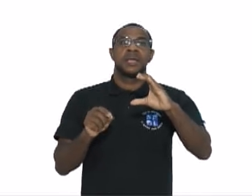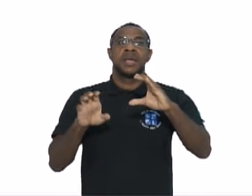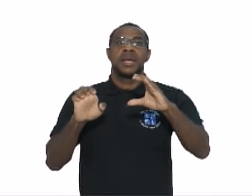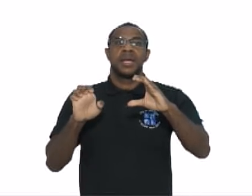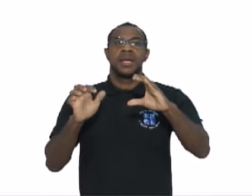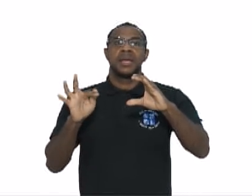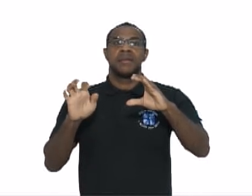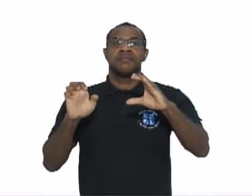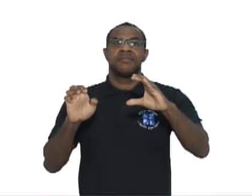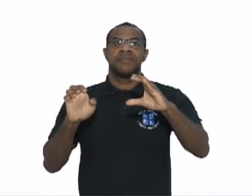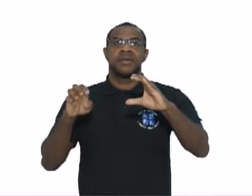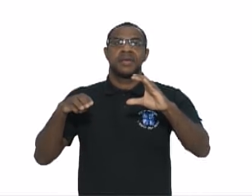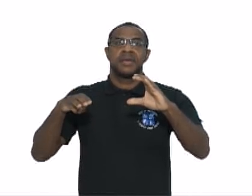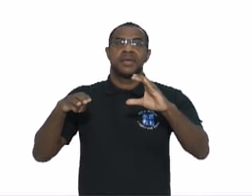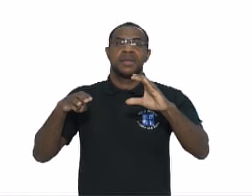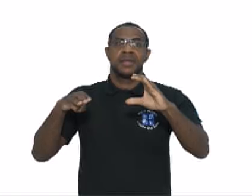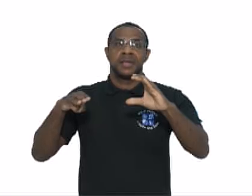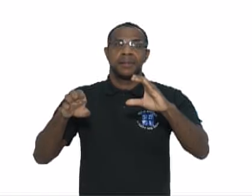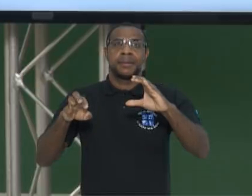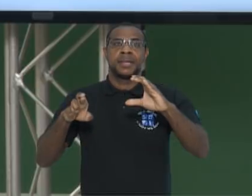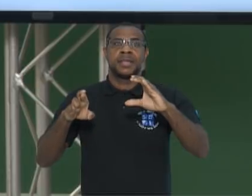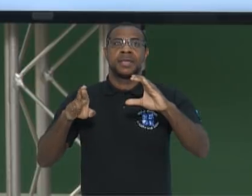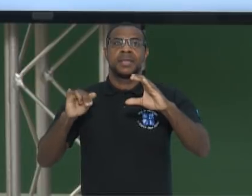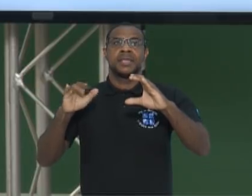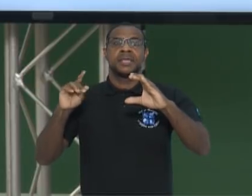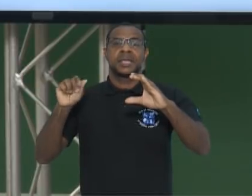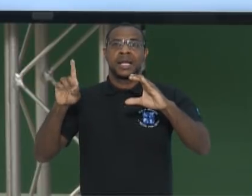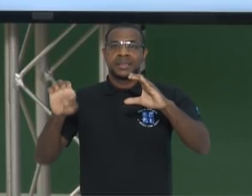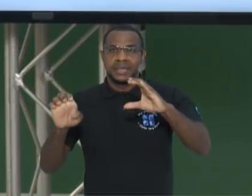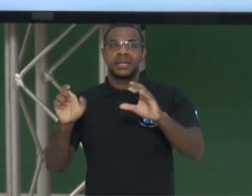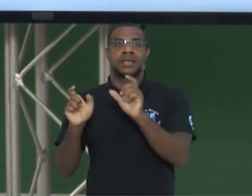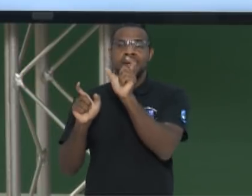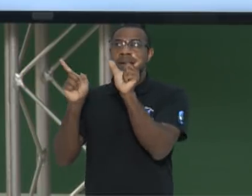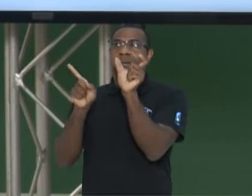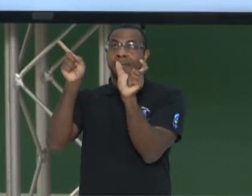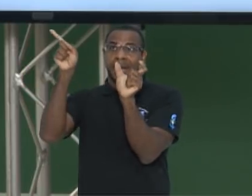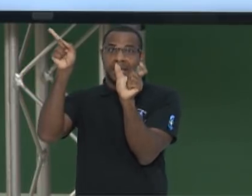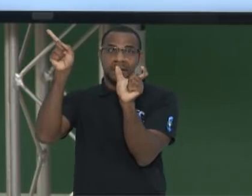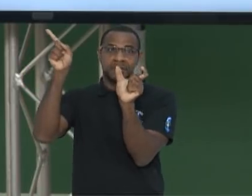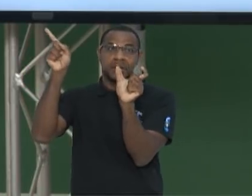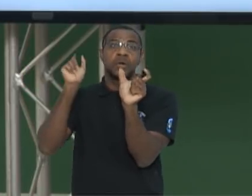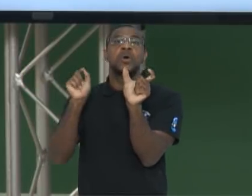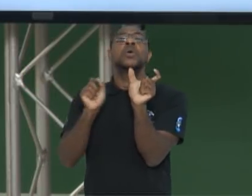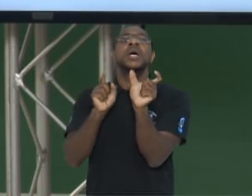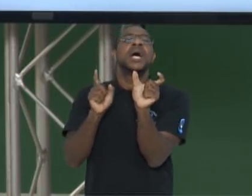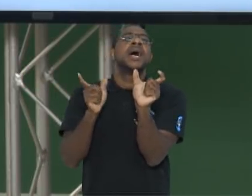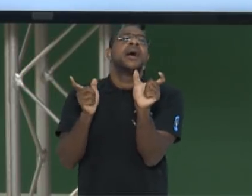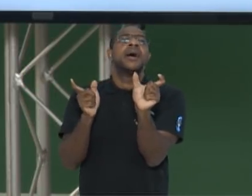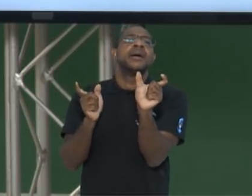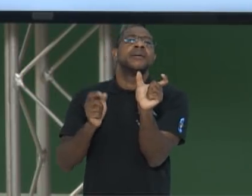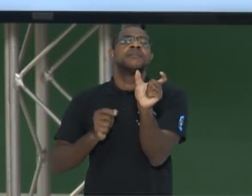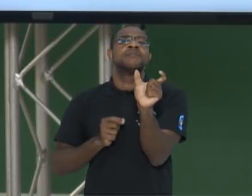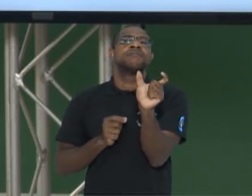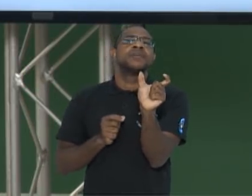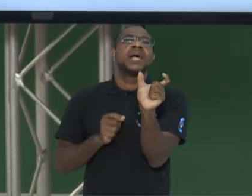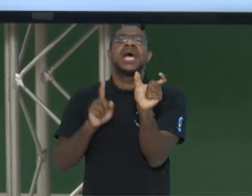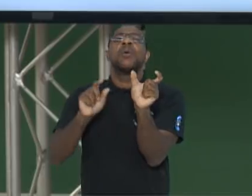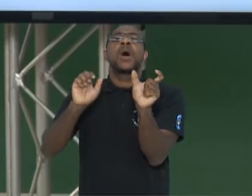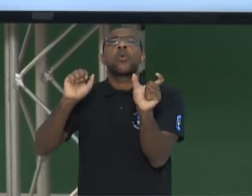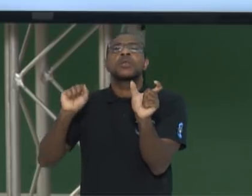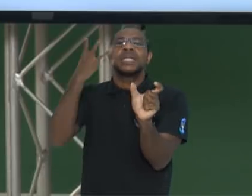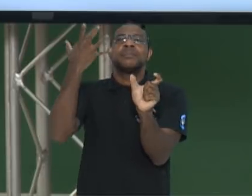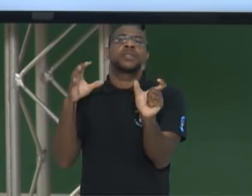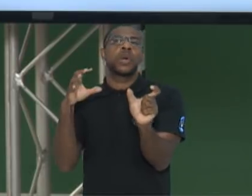da efemeridade. Então, a efemeridade se refere a uma passagem rápida de algum